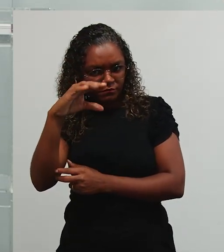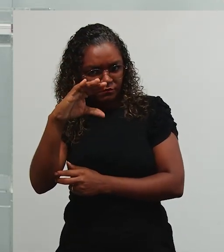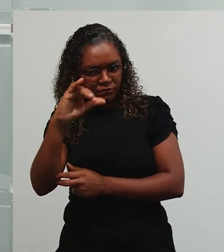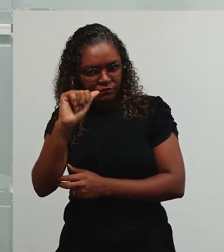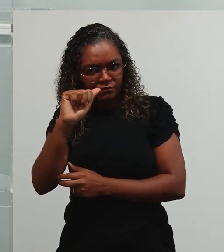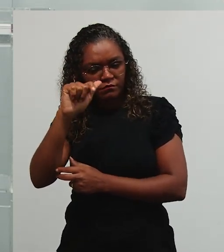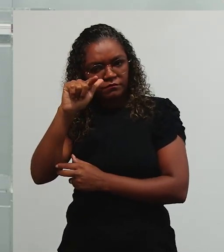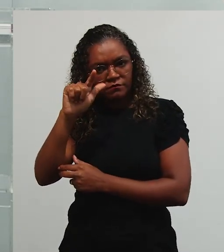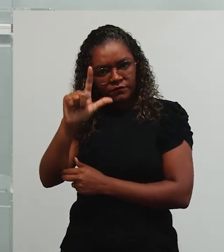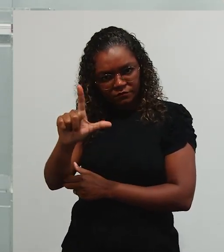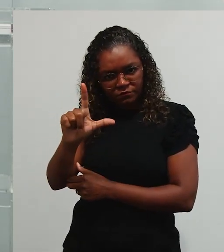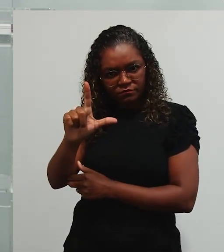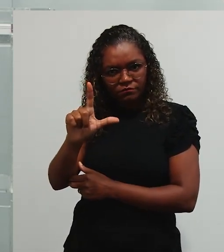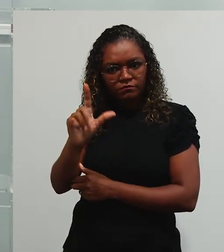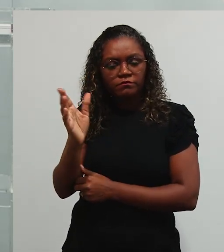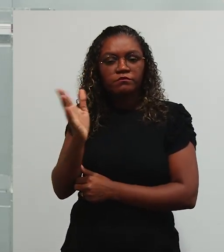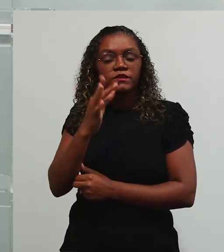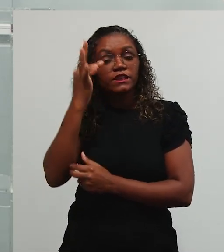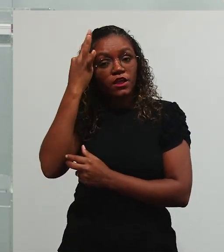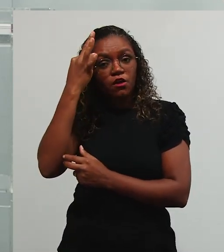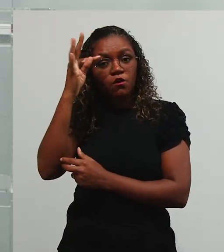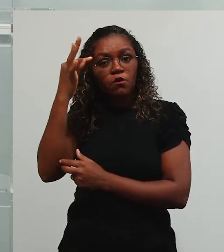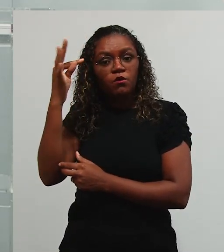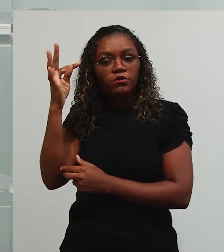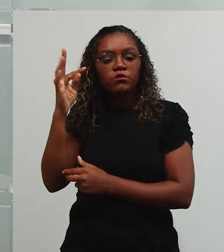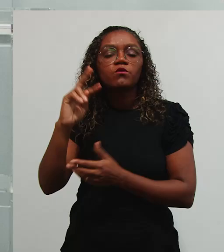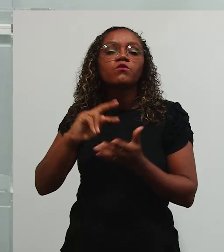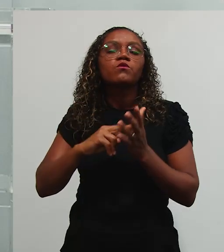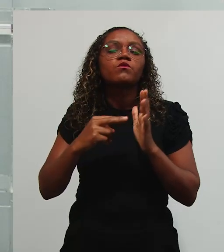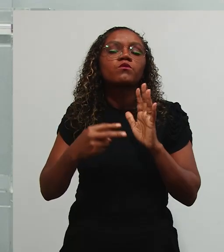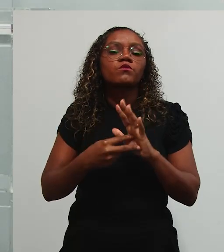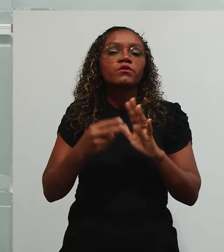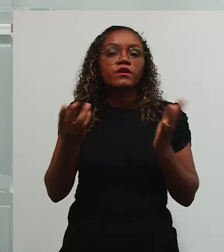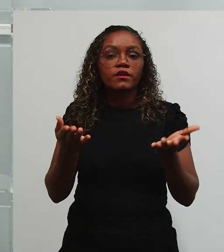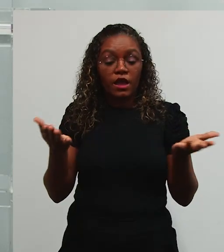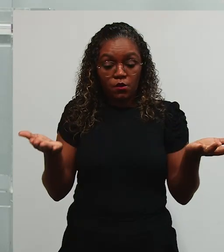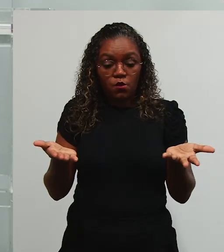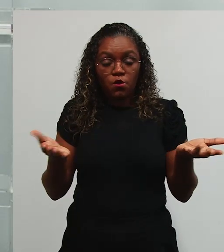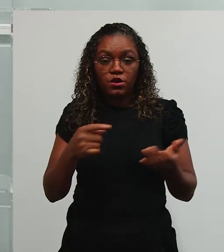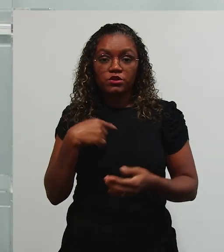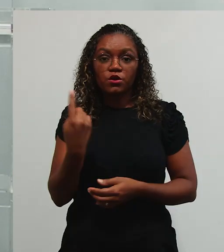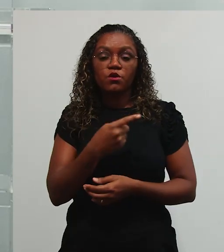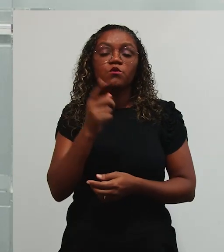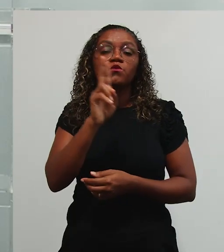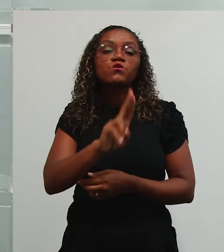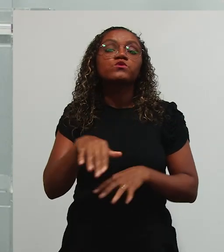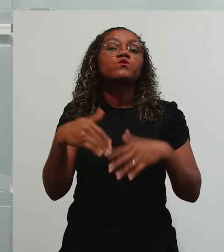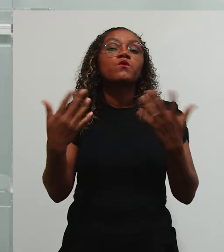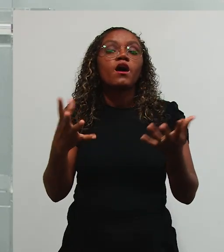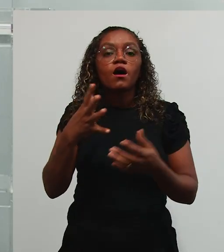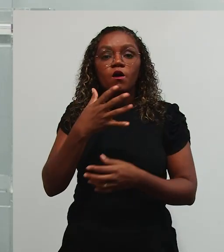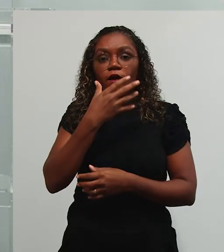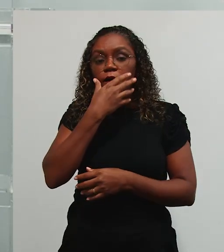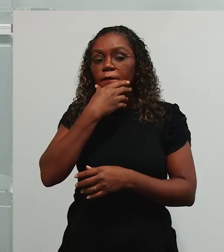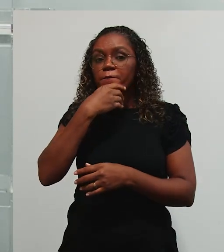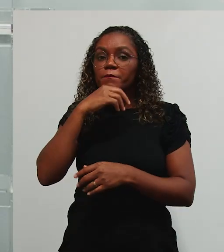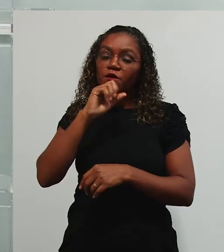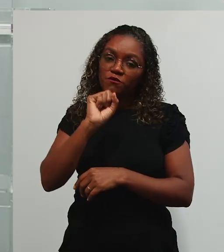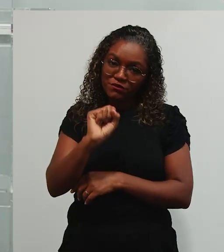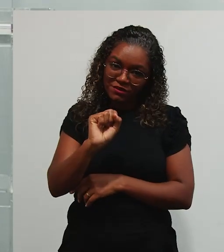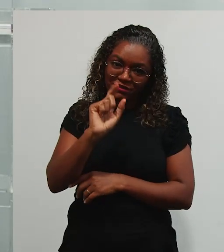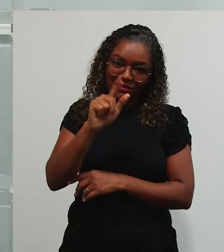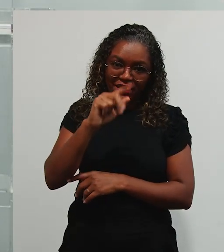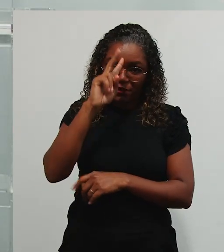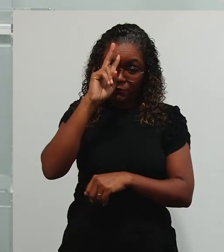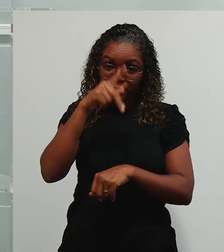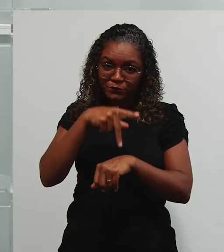a nossa principal inspiração teórica é quem? É o Paulinho, claro, Paulo Freire em Pedagogia da